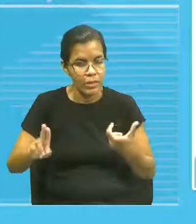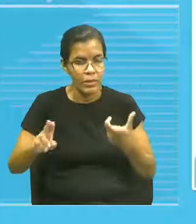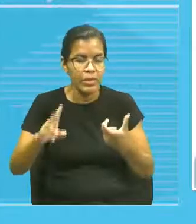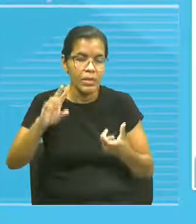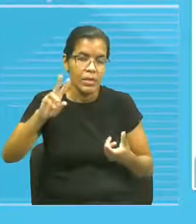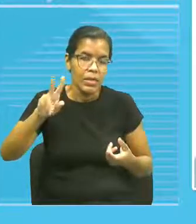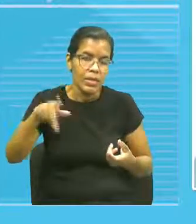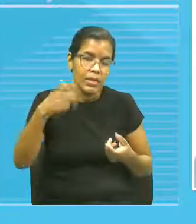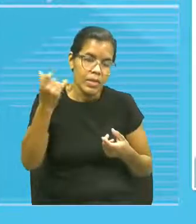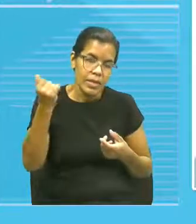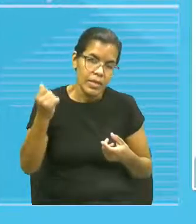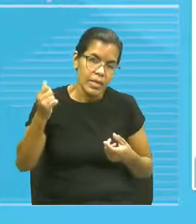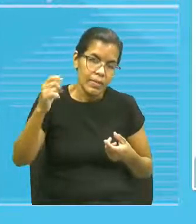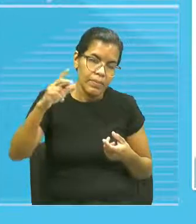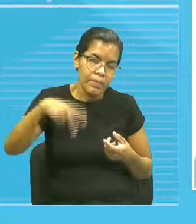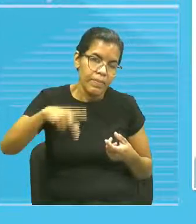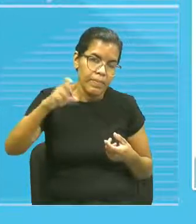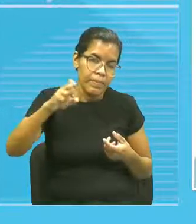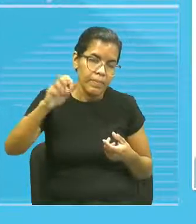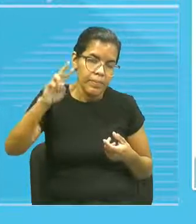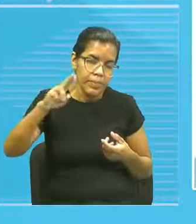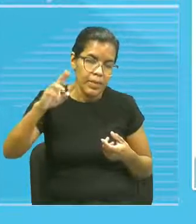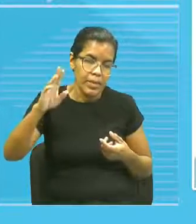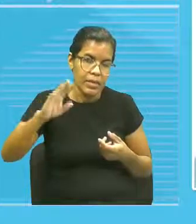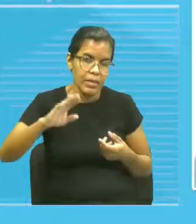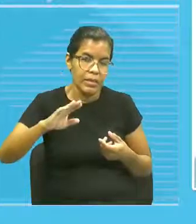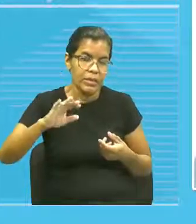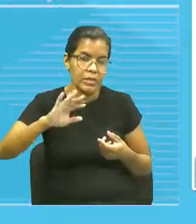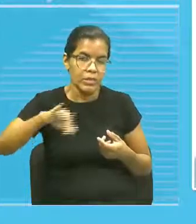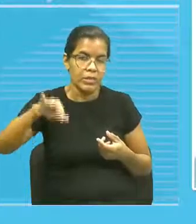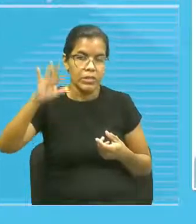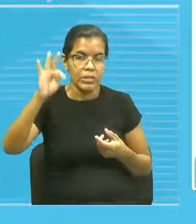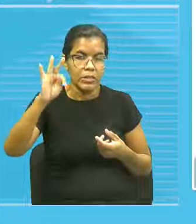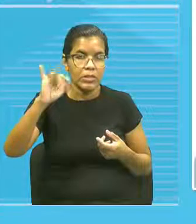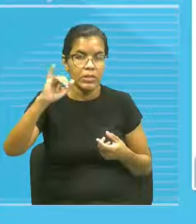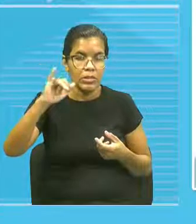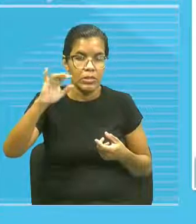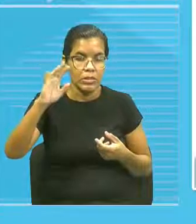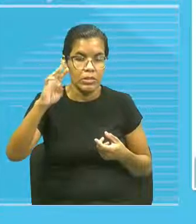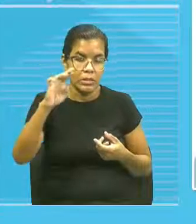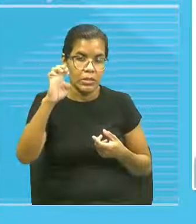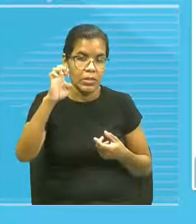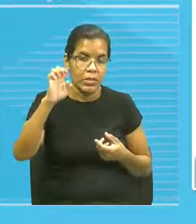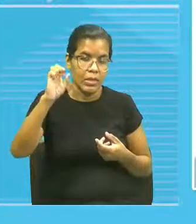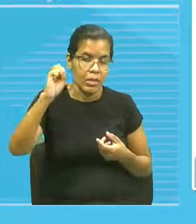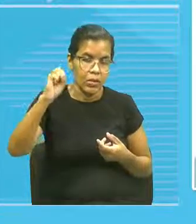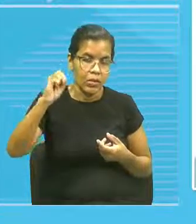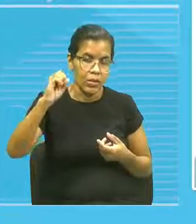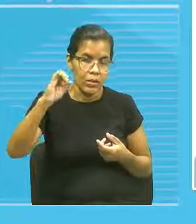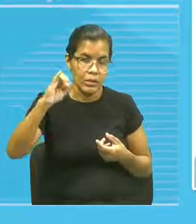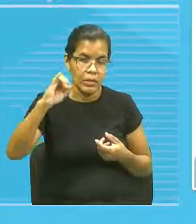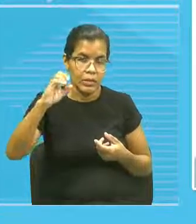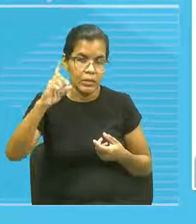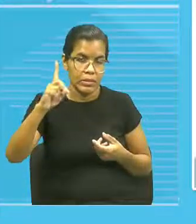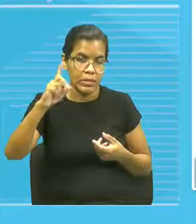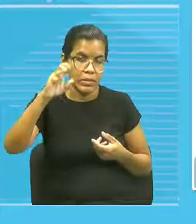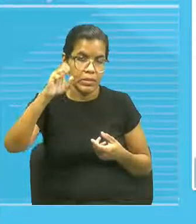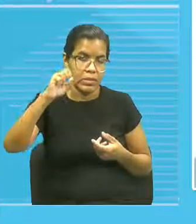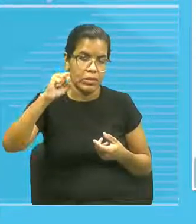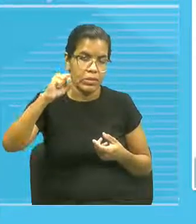hipertireoidismo. É quando teu metabolismo trabalha 220, moço. E